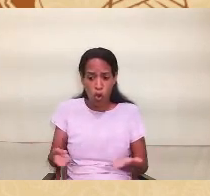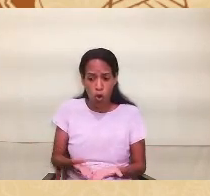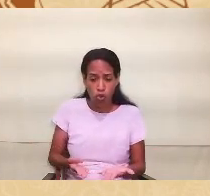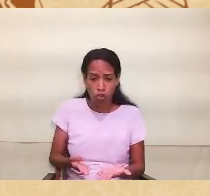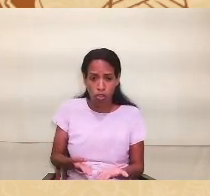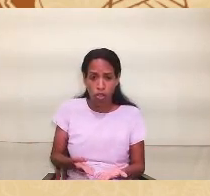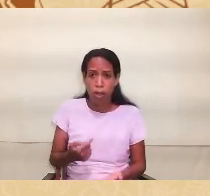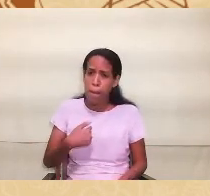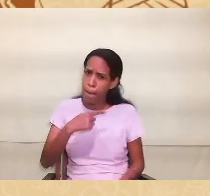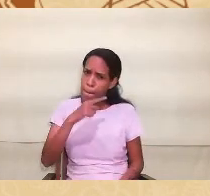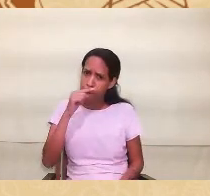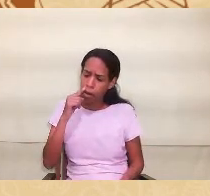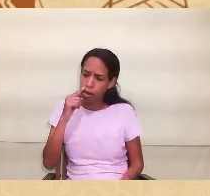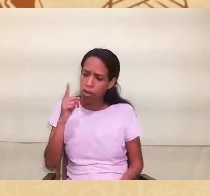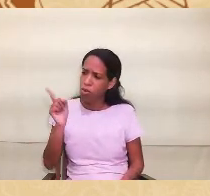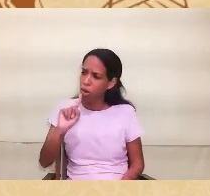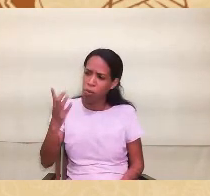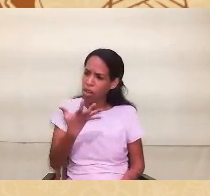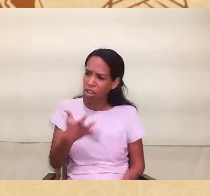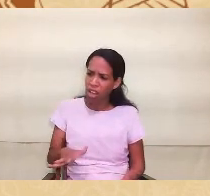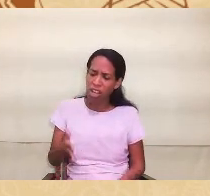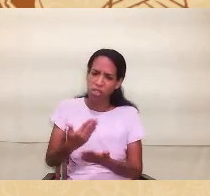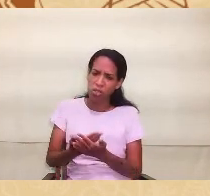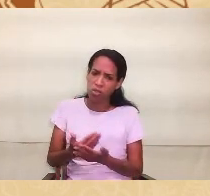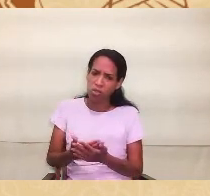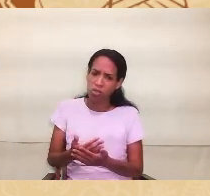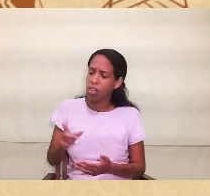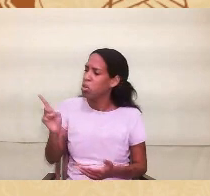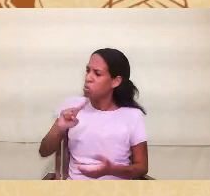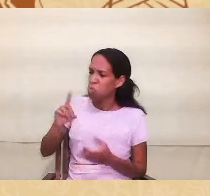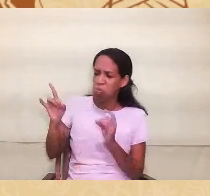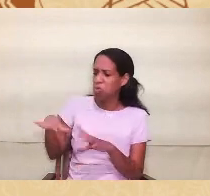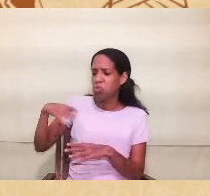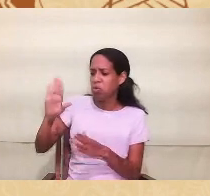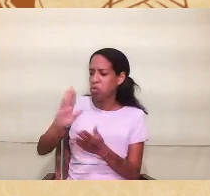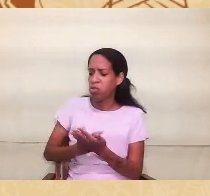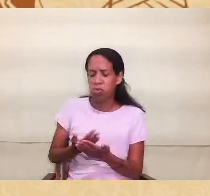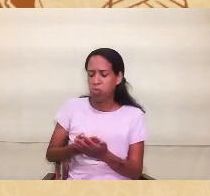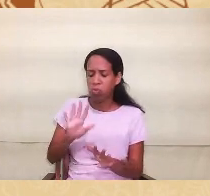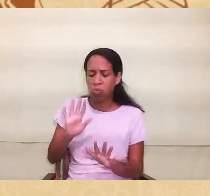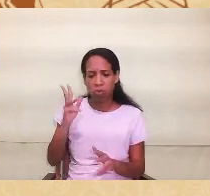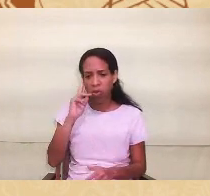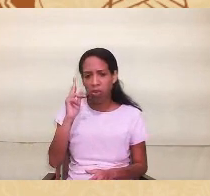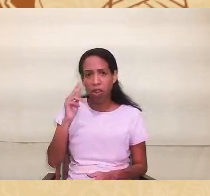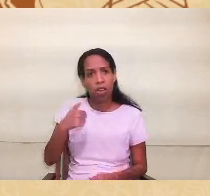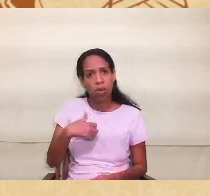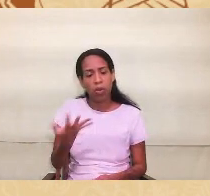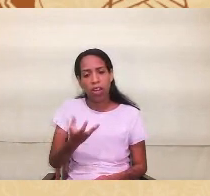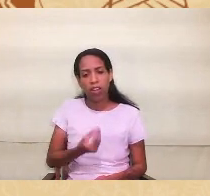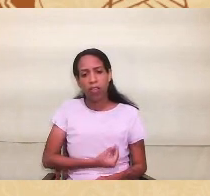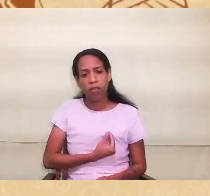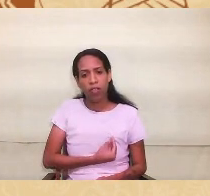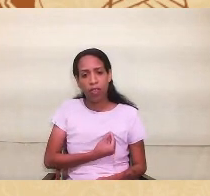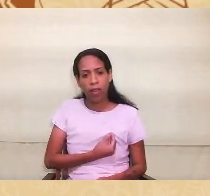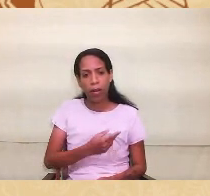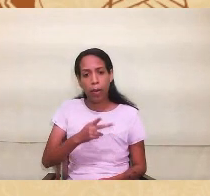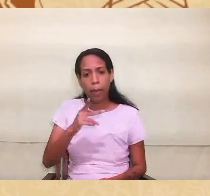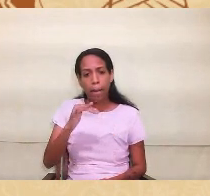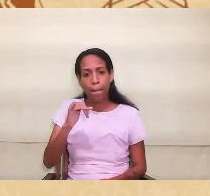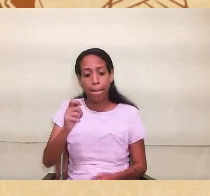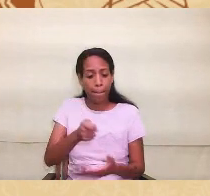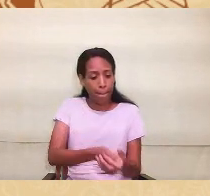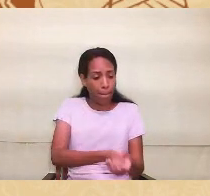pai, eu não quero estudar. Falaria, não estude, tranquilo. Eu quero viver da piaçaba, eu quero viver da pesca, da